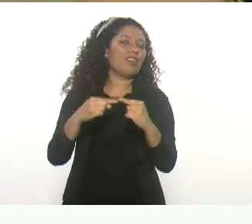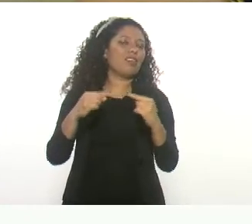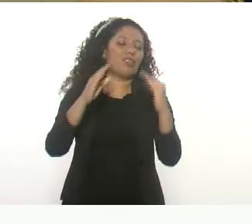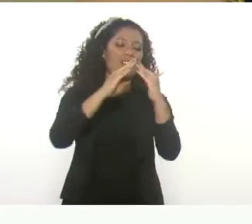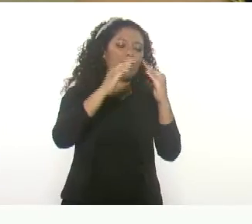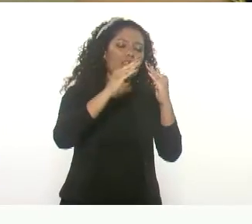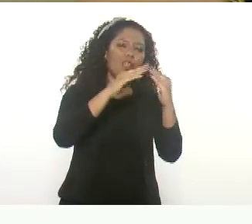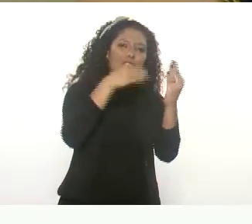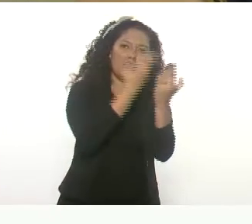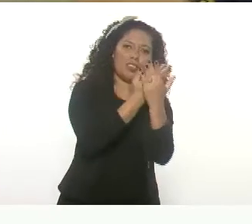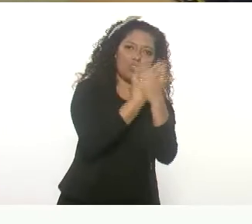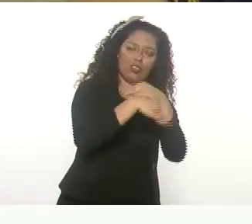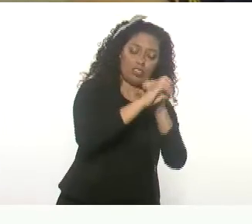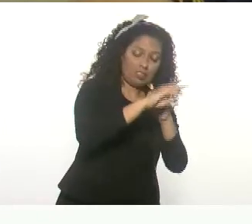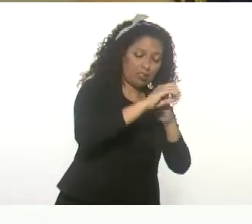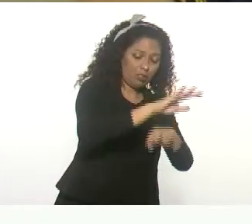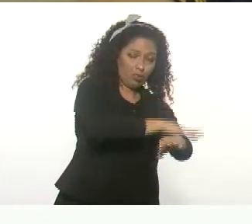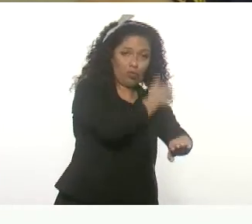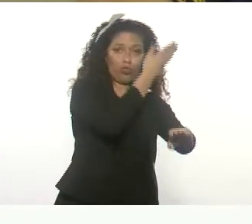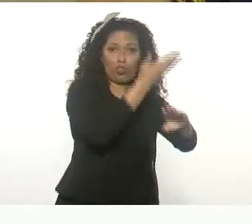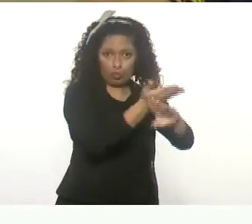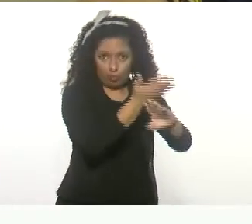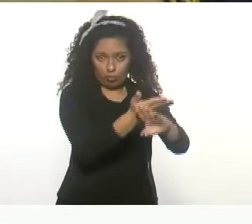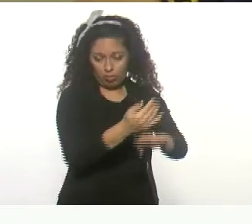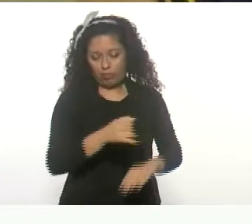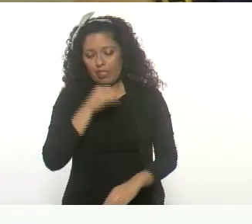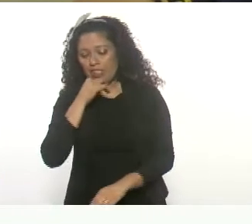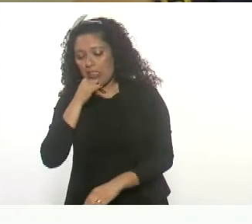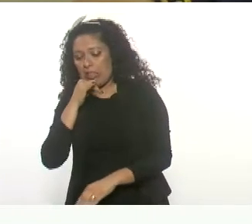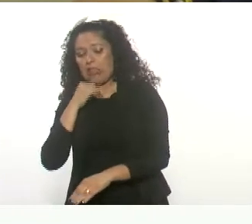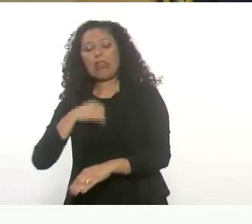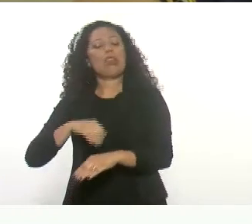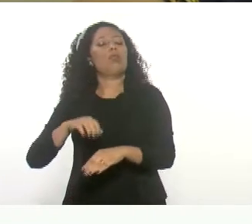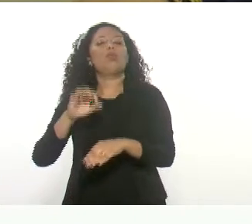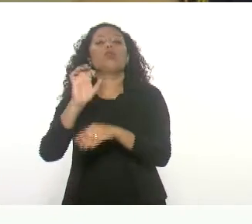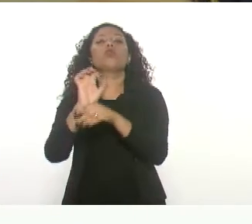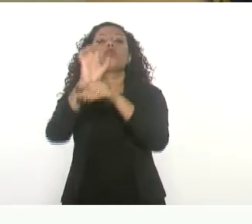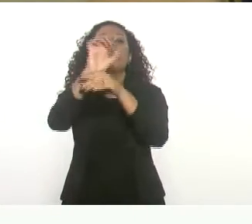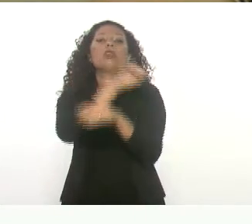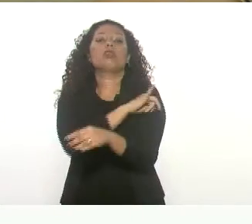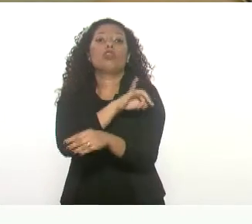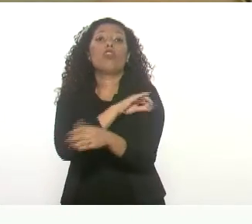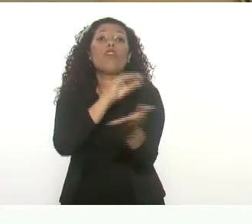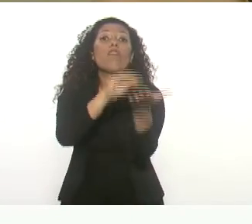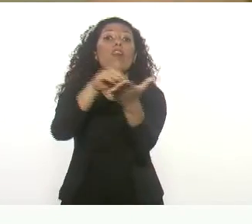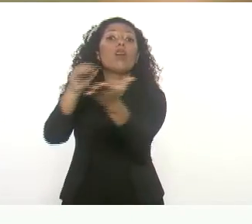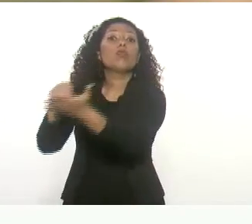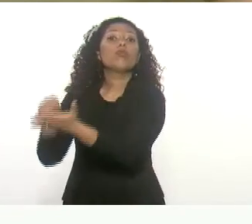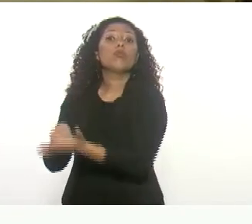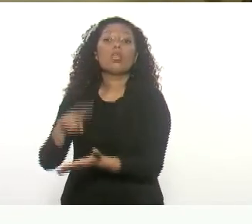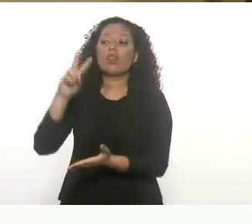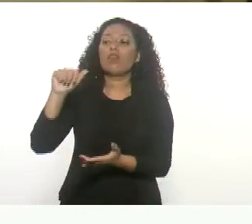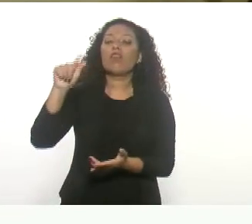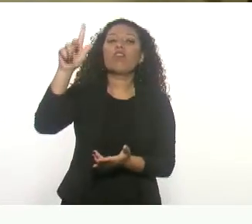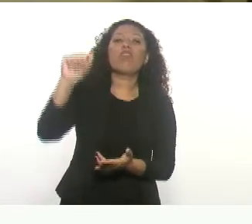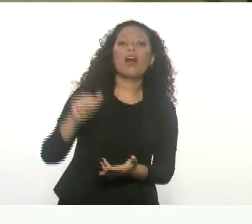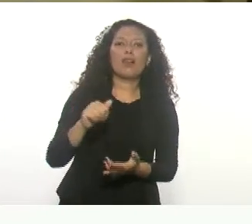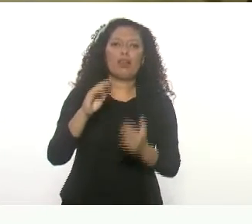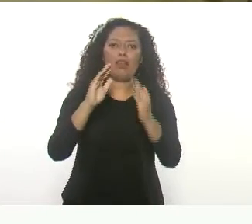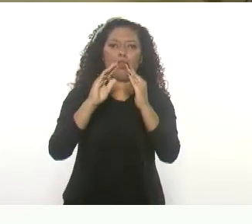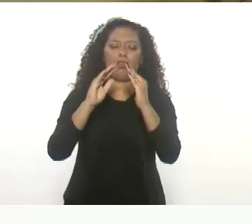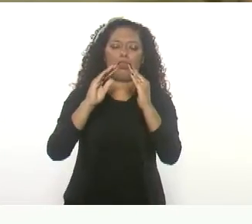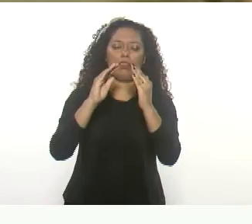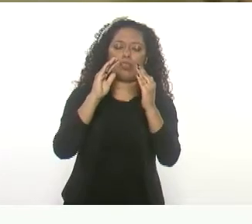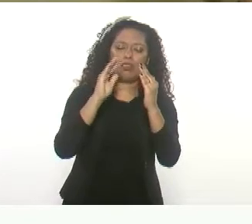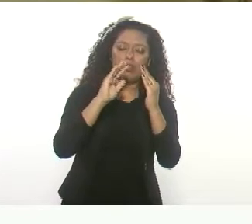integral. No Rio de Janeiro, em especial, Teca, a gente tem um grande déficit de vagas na cidade do Rio, da rede pública estadual.